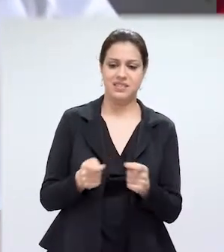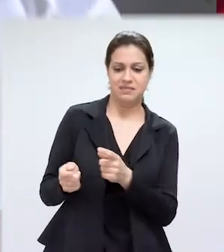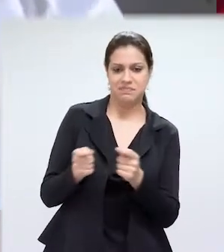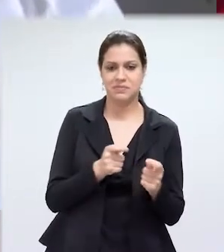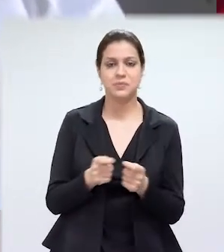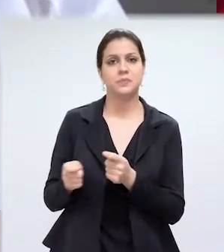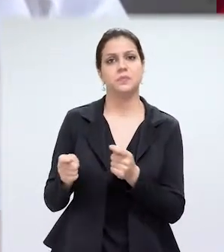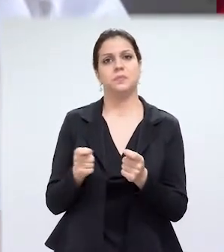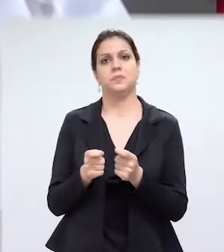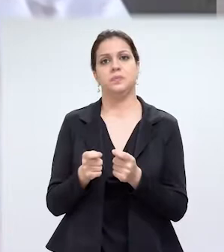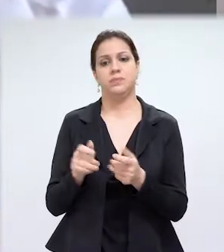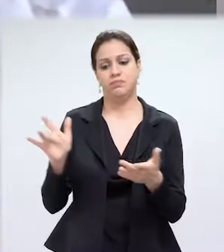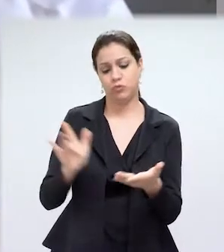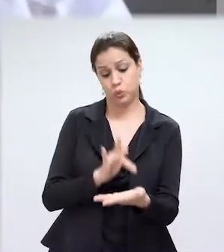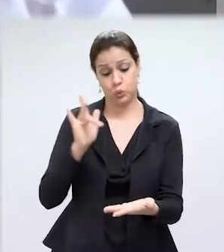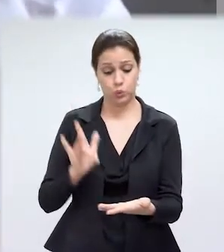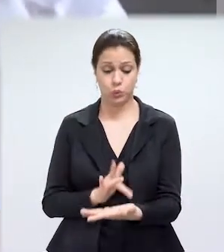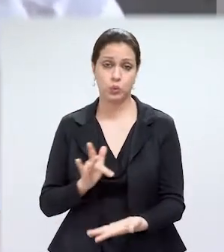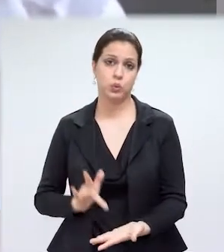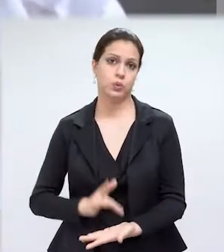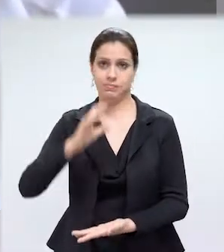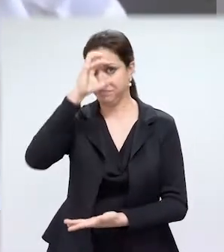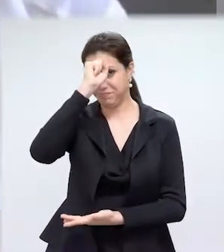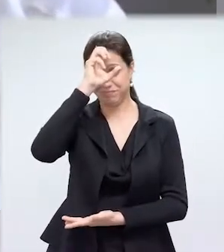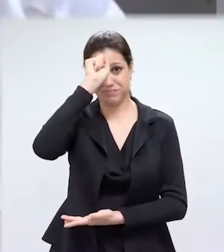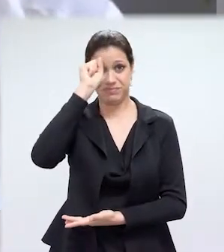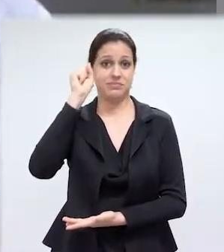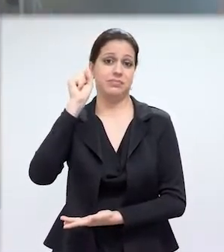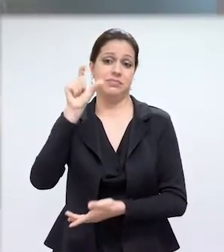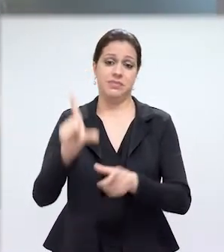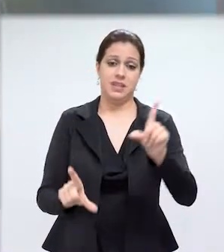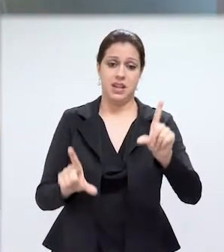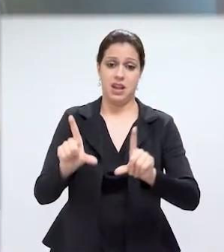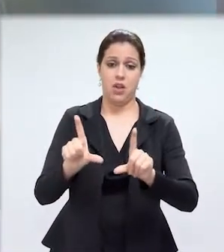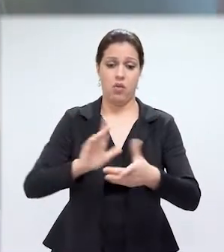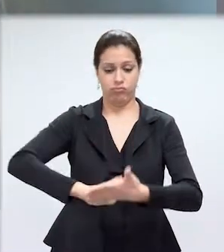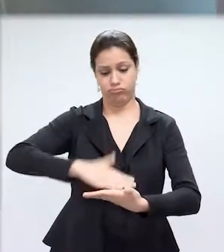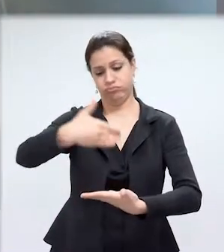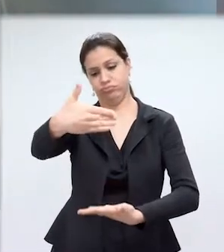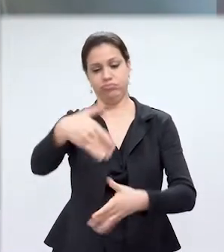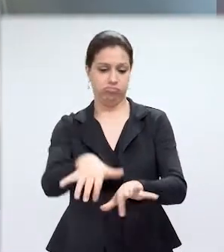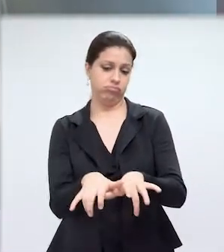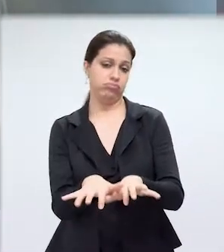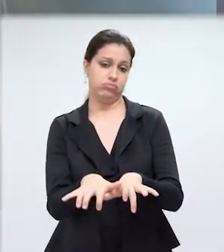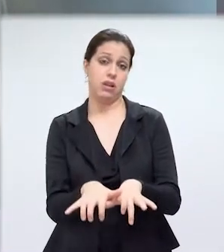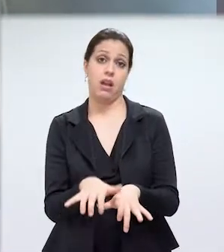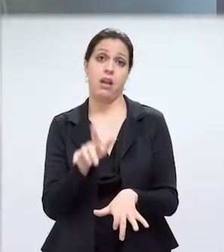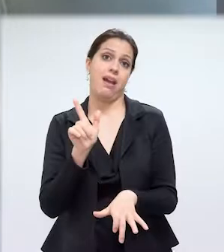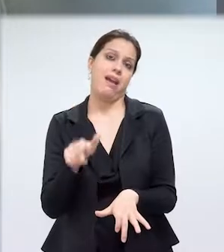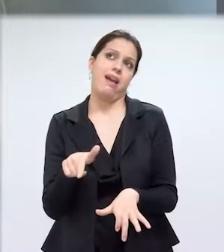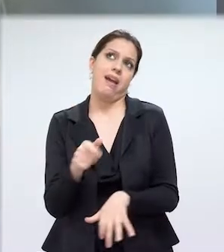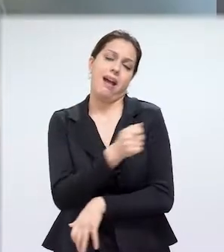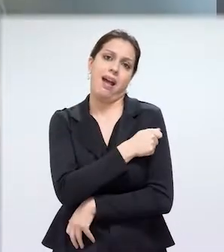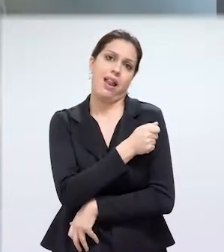eles até já conhecem através dos tablets que eles têm. Então, é claro que esse